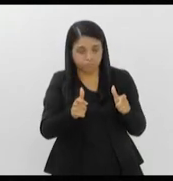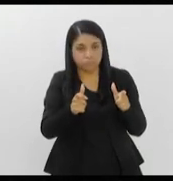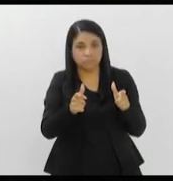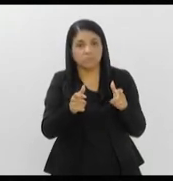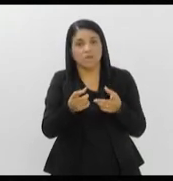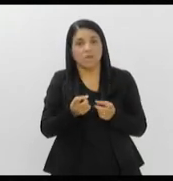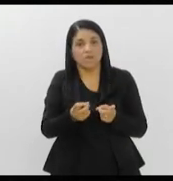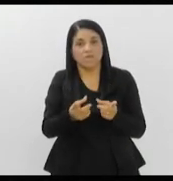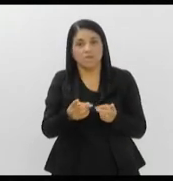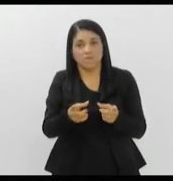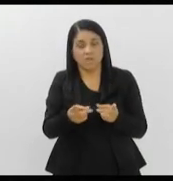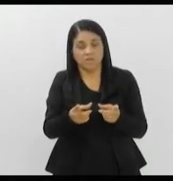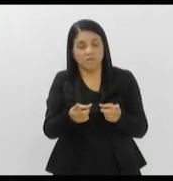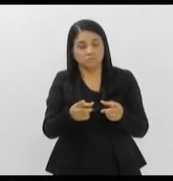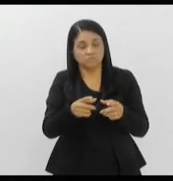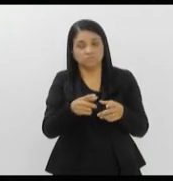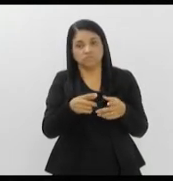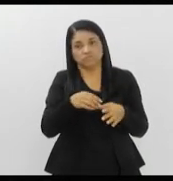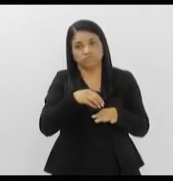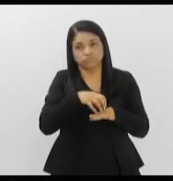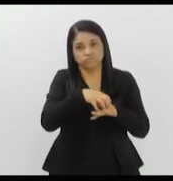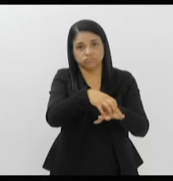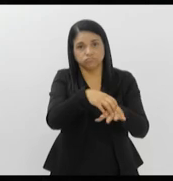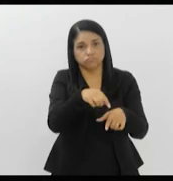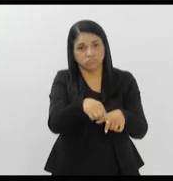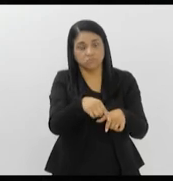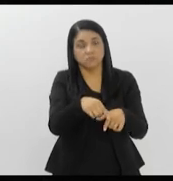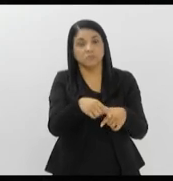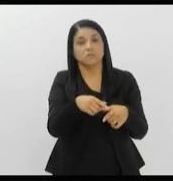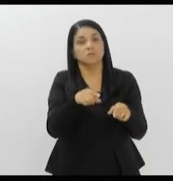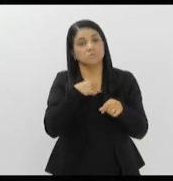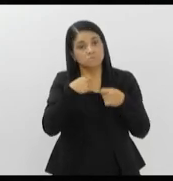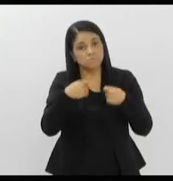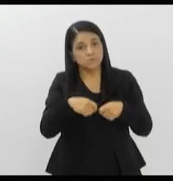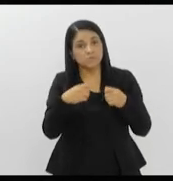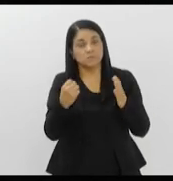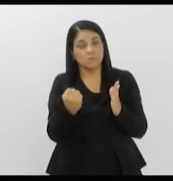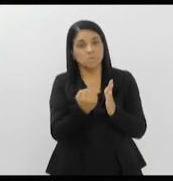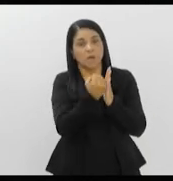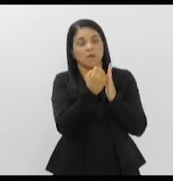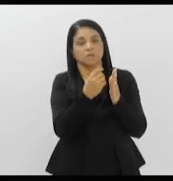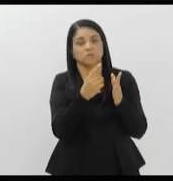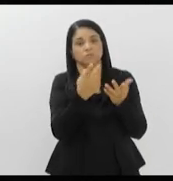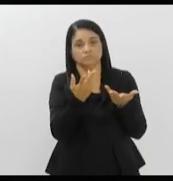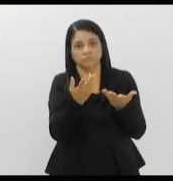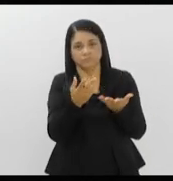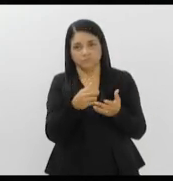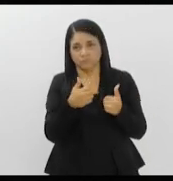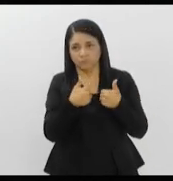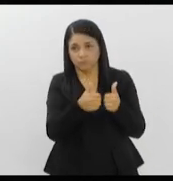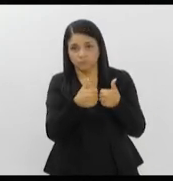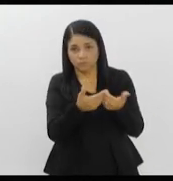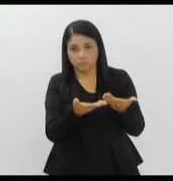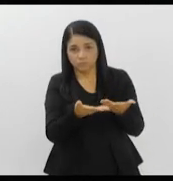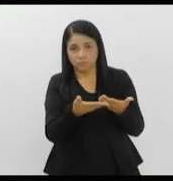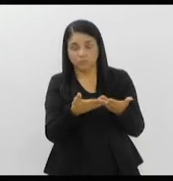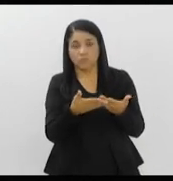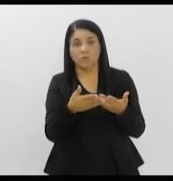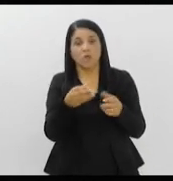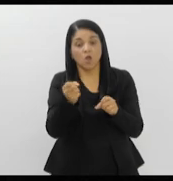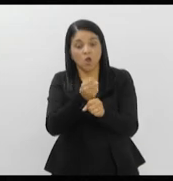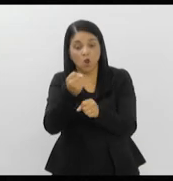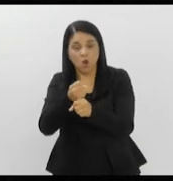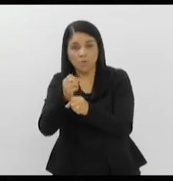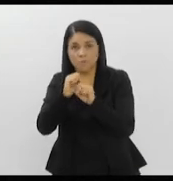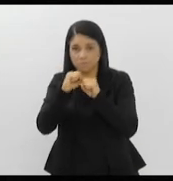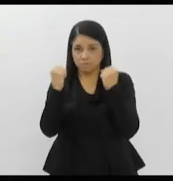tráfego tem que ser objeto de estudos técnicos e do impacto viário. E não é só a construção do